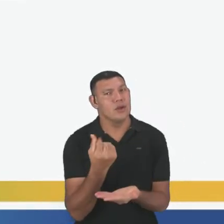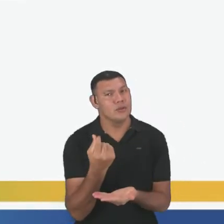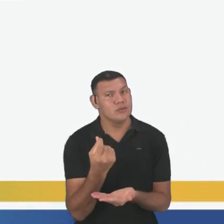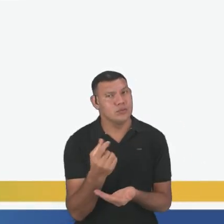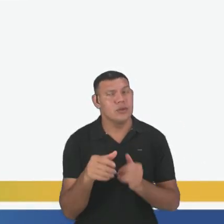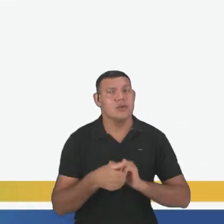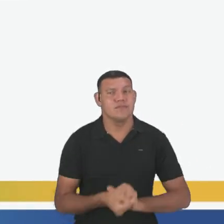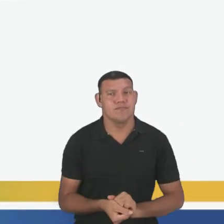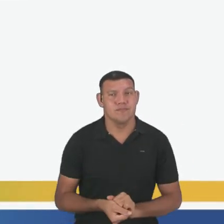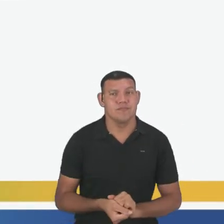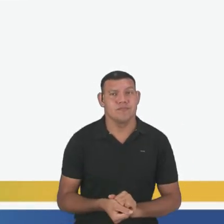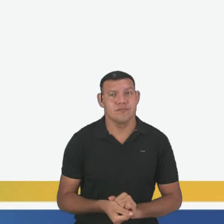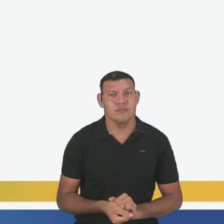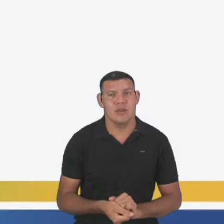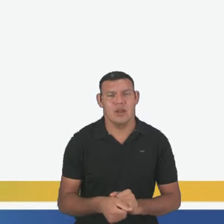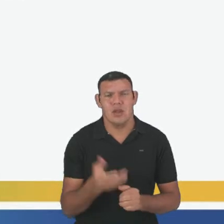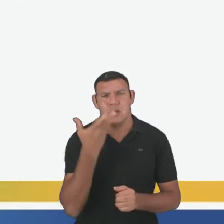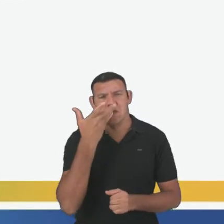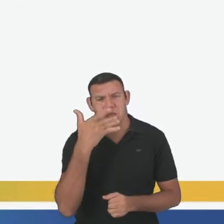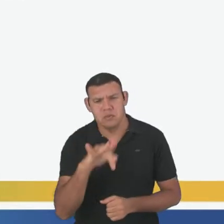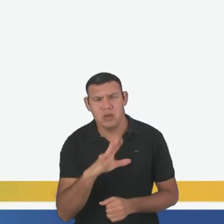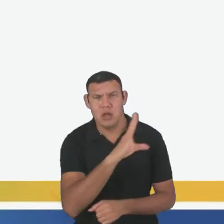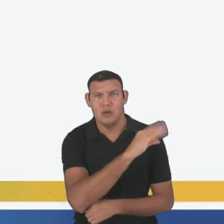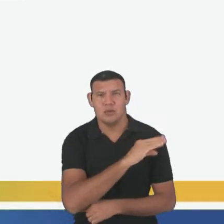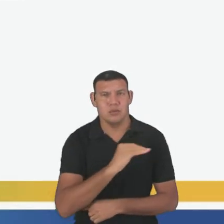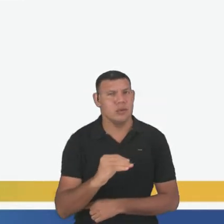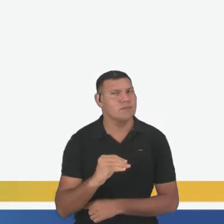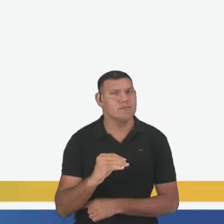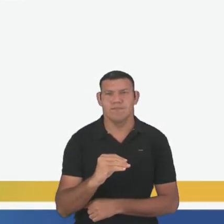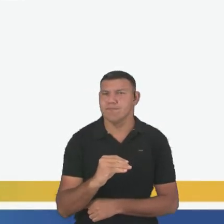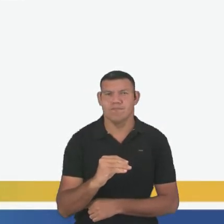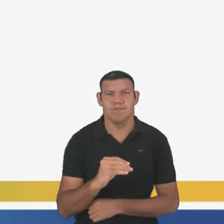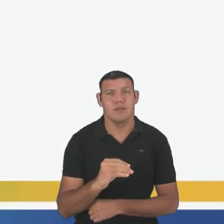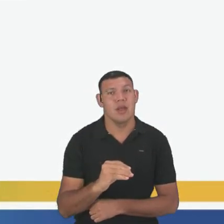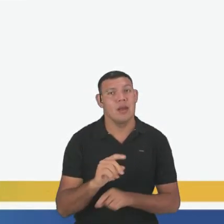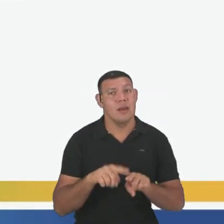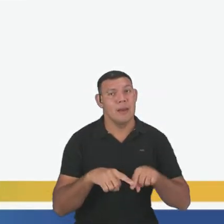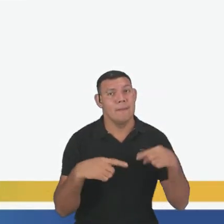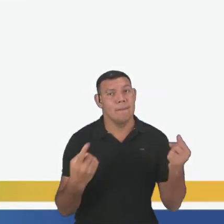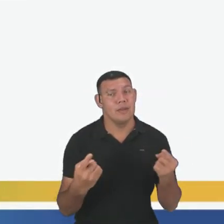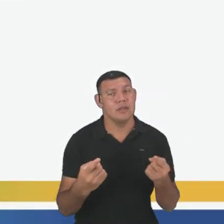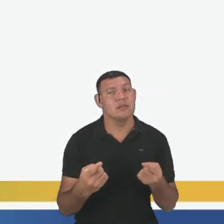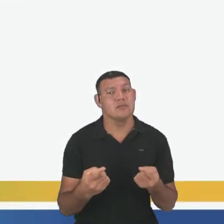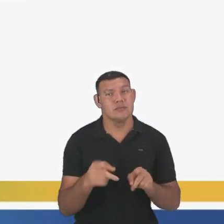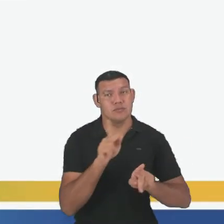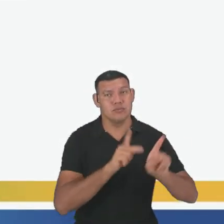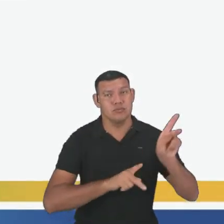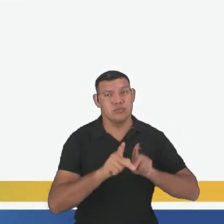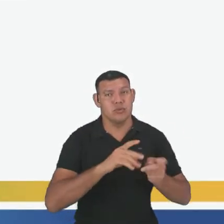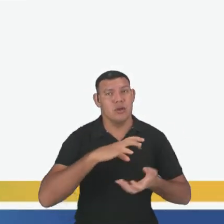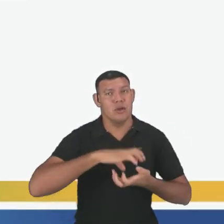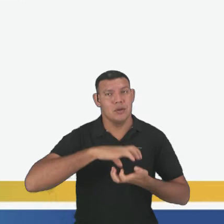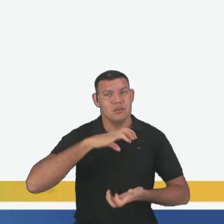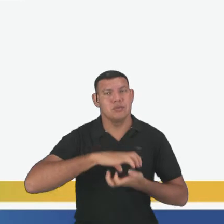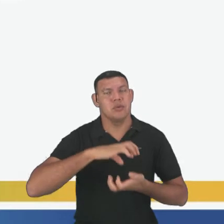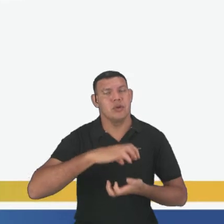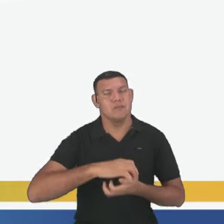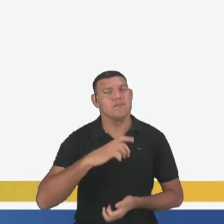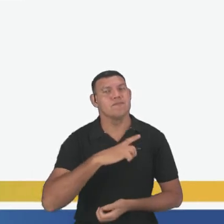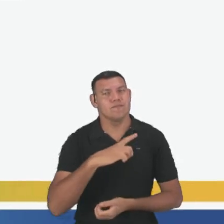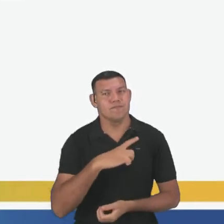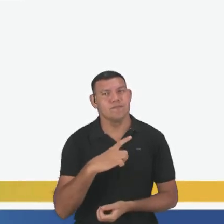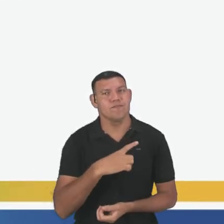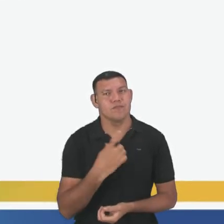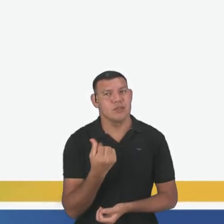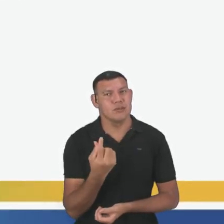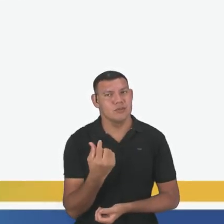já não mais para crianças e adolescentes, população jovem, mas para a população idosa que também tem seus custos do Estado